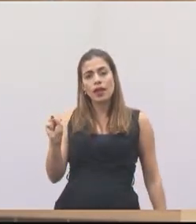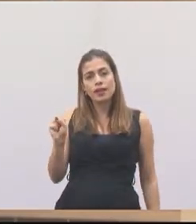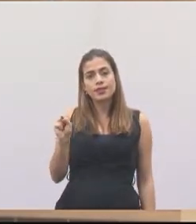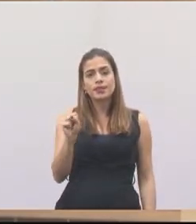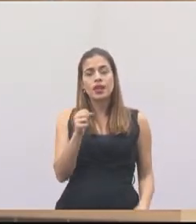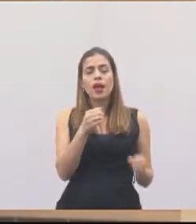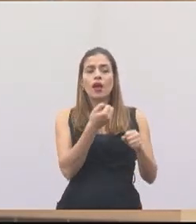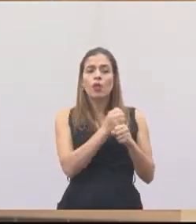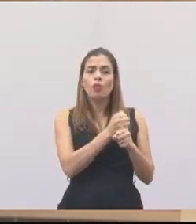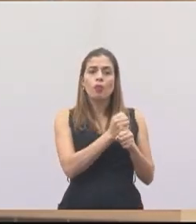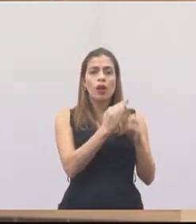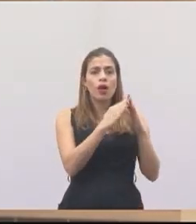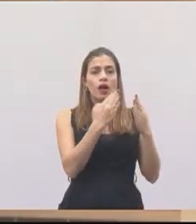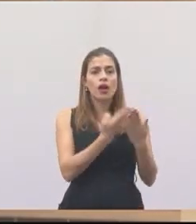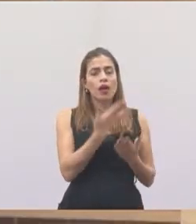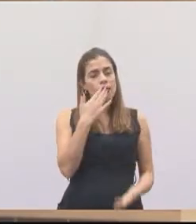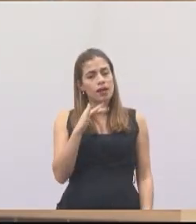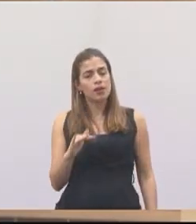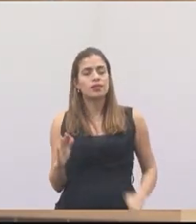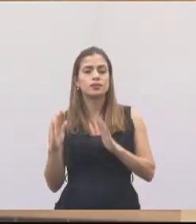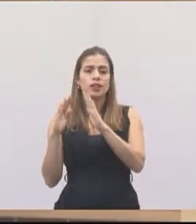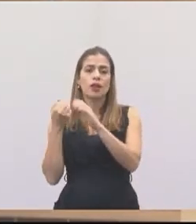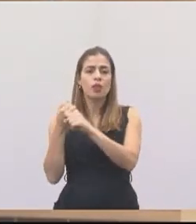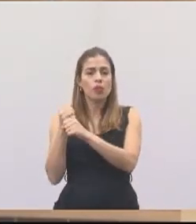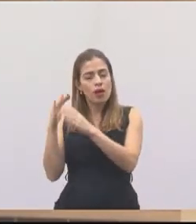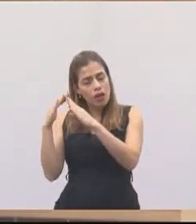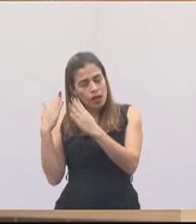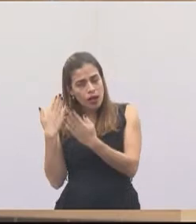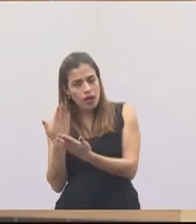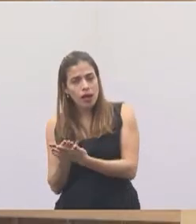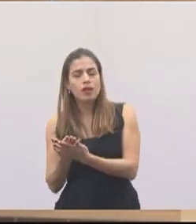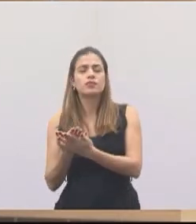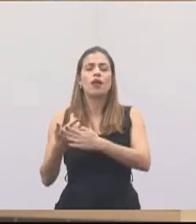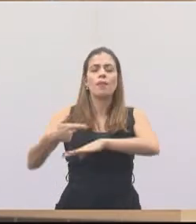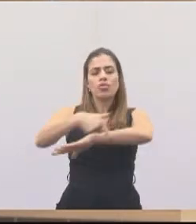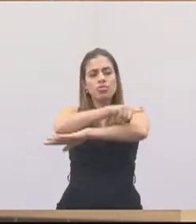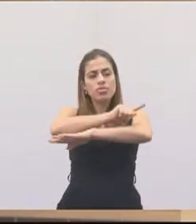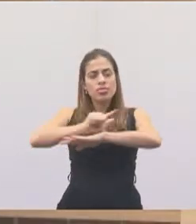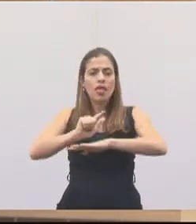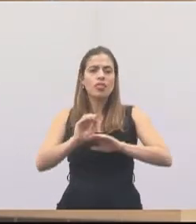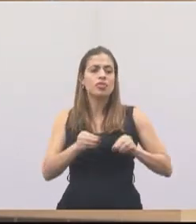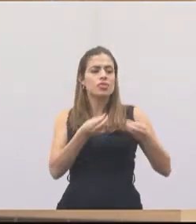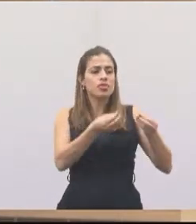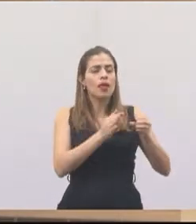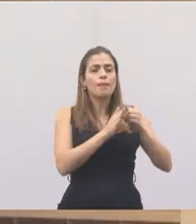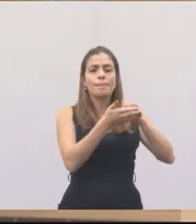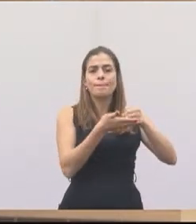creche, fazer escola, fazer asfalto, levar saneamento e dignidade aí,